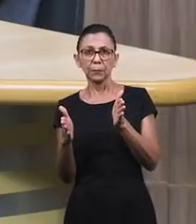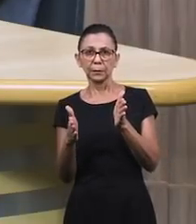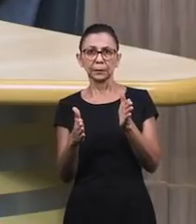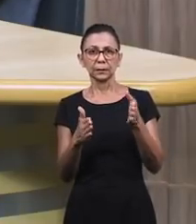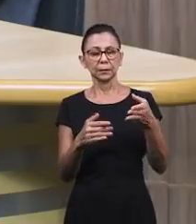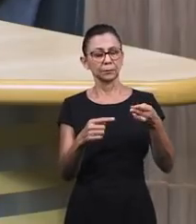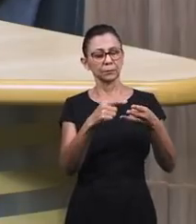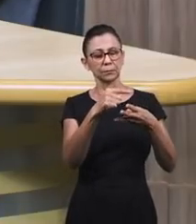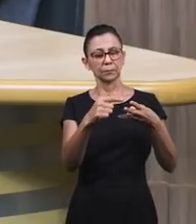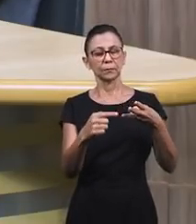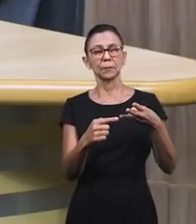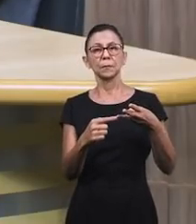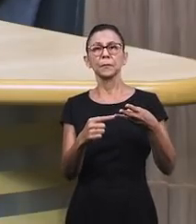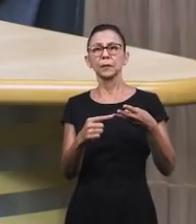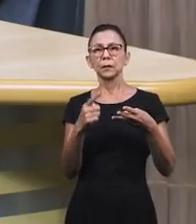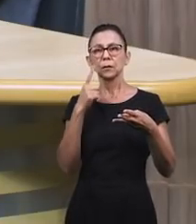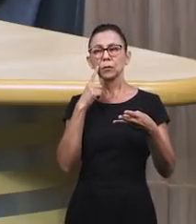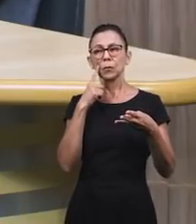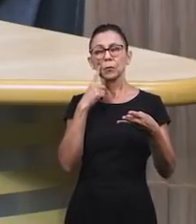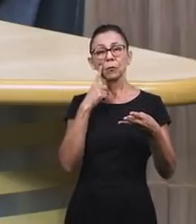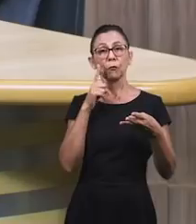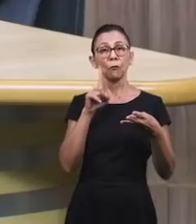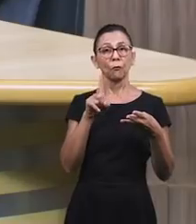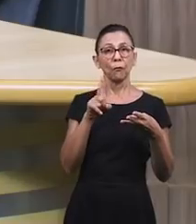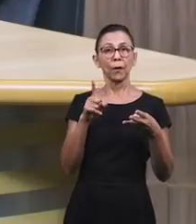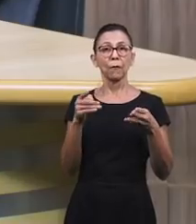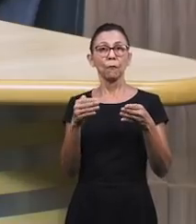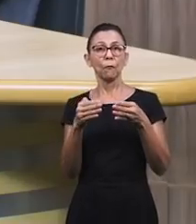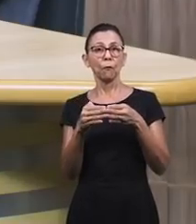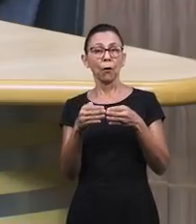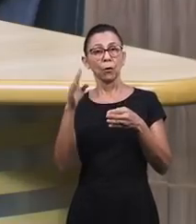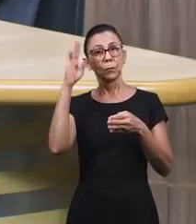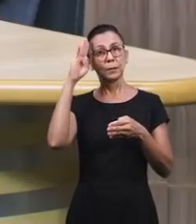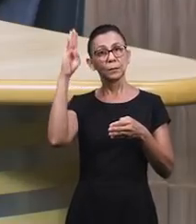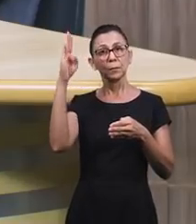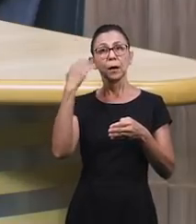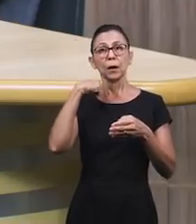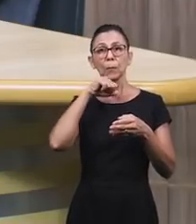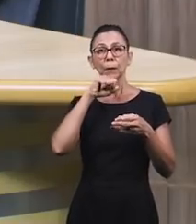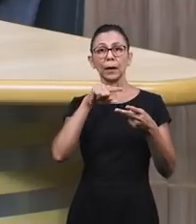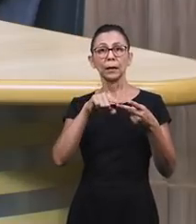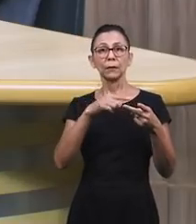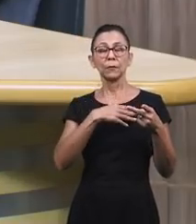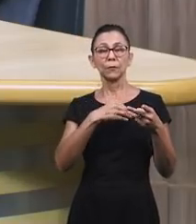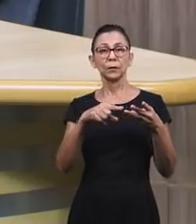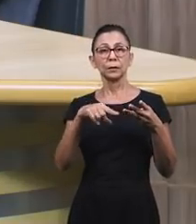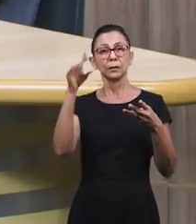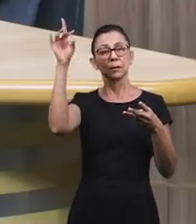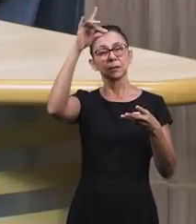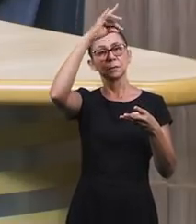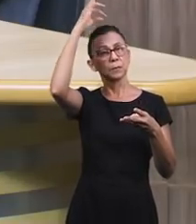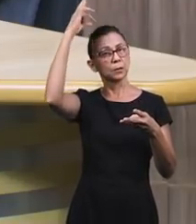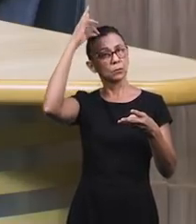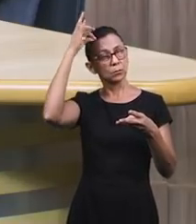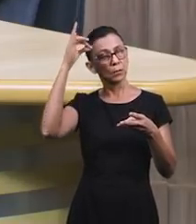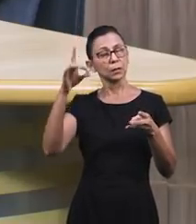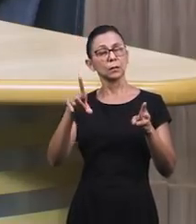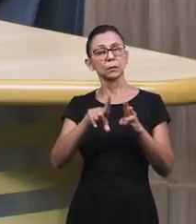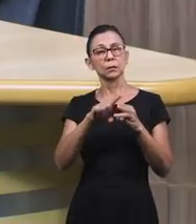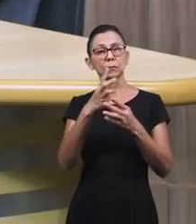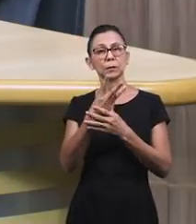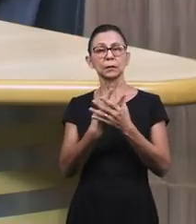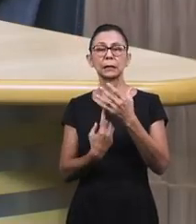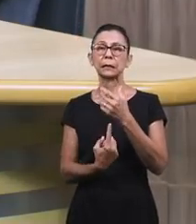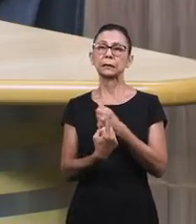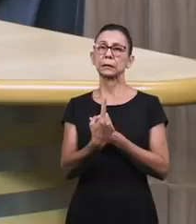a gente consegue identificar as ações e as ênfases maiores ao Pai, ao Filho e ao Espírito Santo, além da Trindade